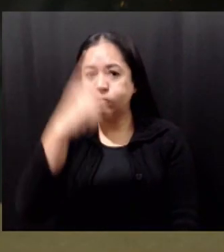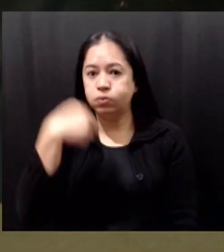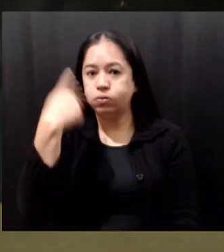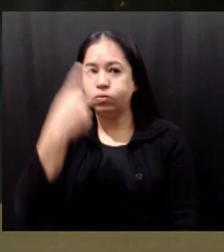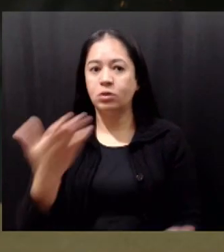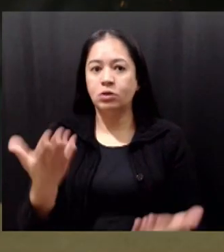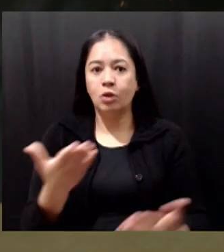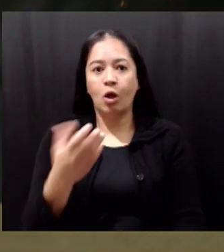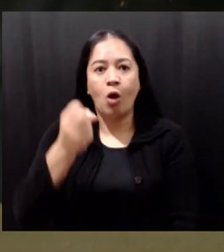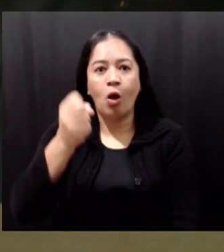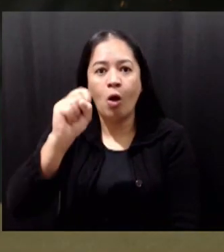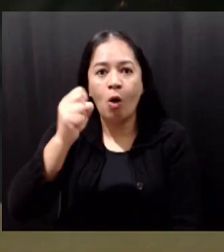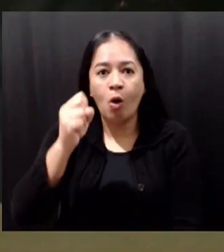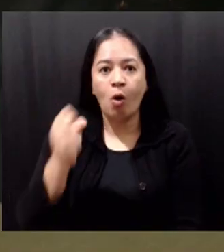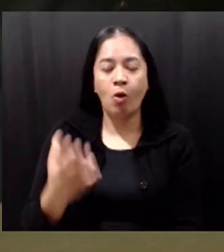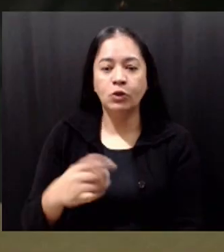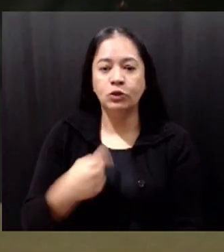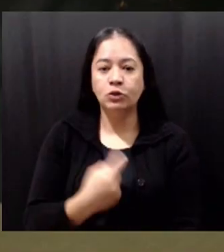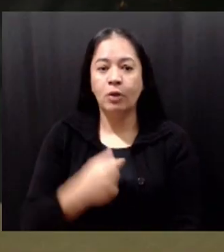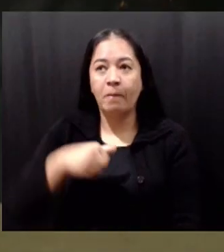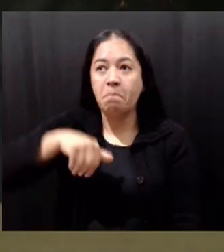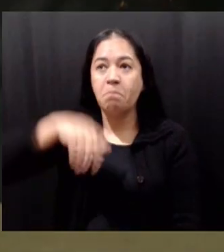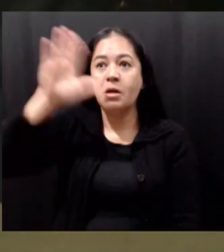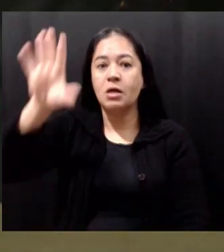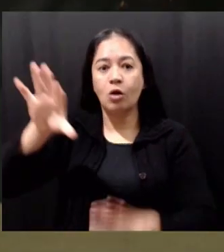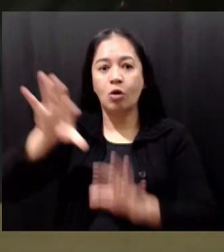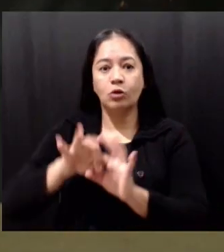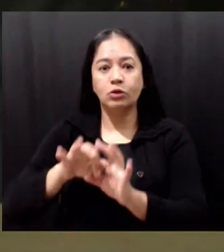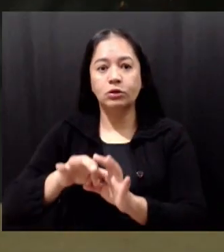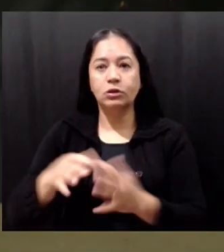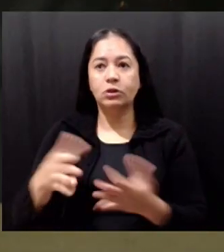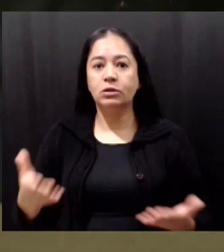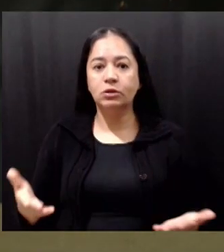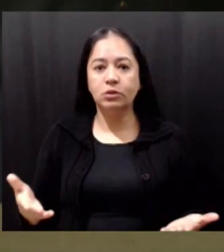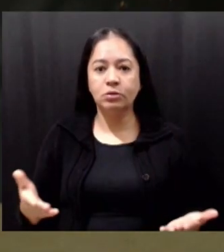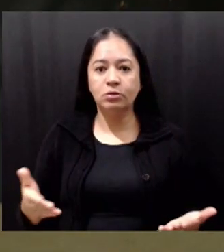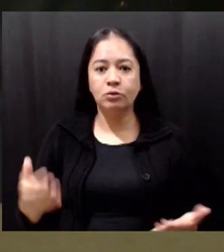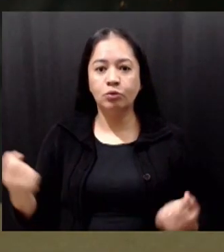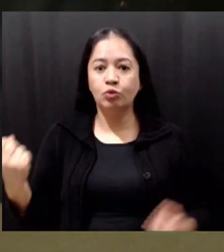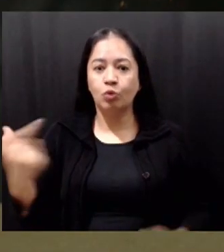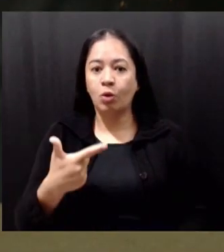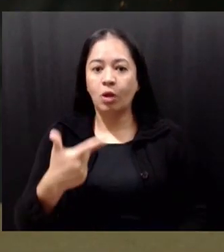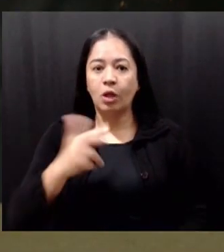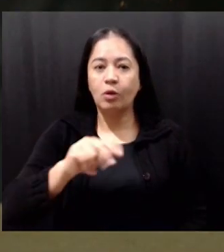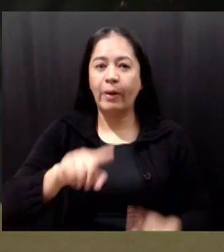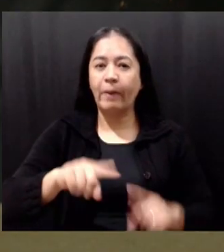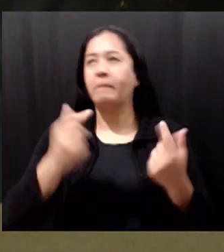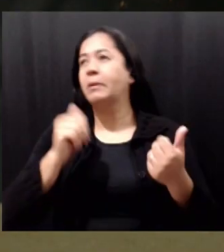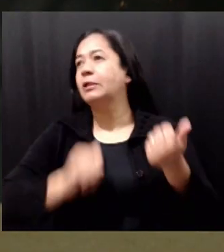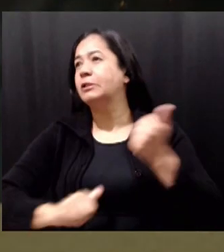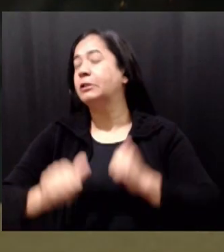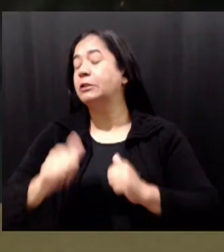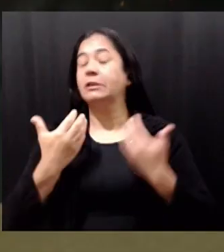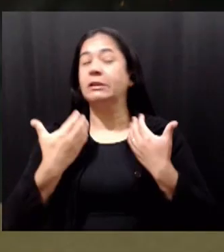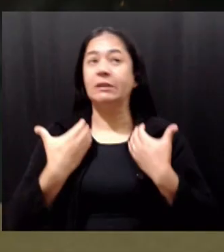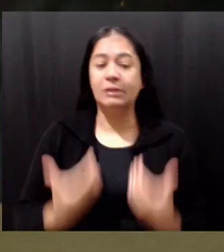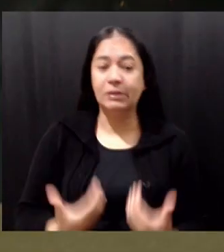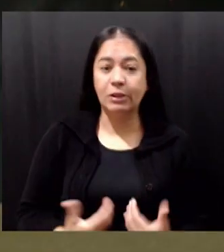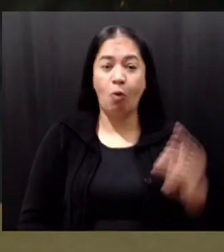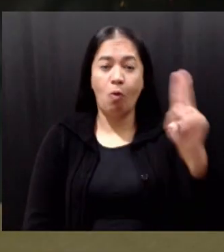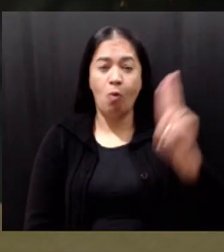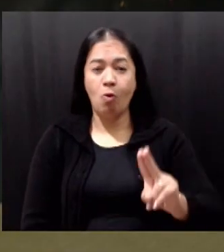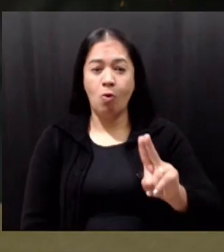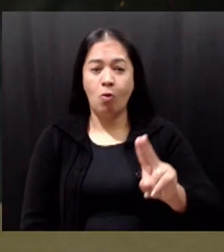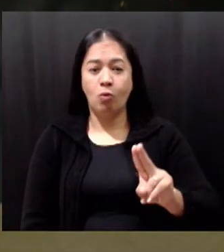estamos mais conectados do que nunca, mas também mais ansiosos, mais esgotados. O uso excessivo das redes tem